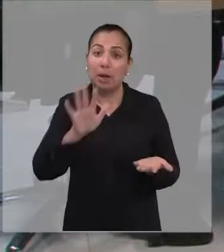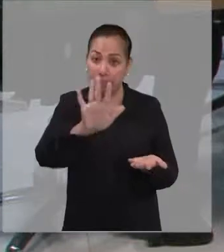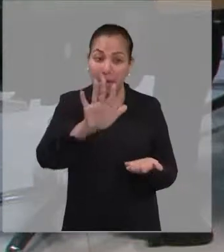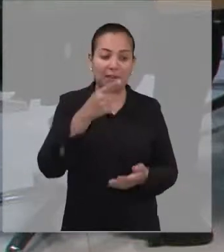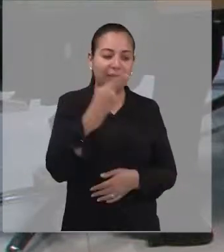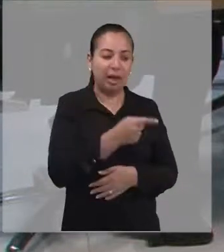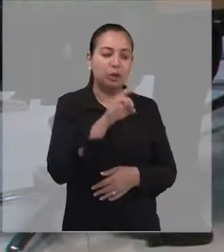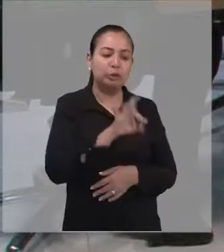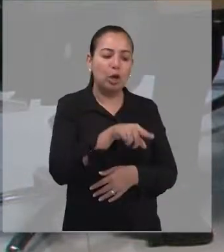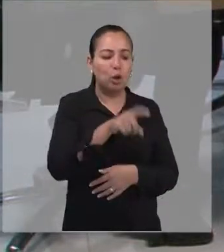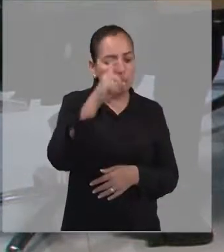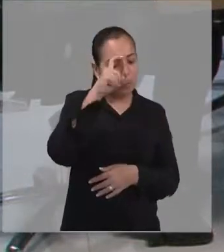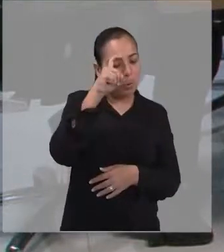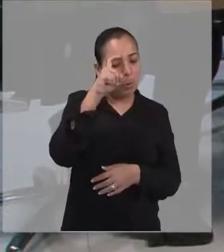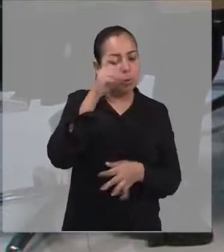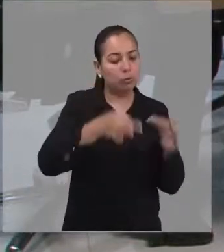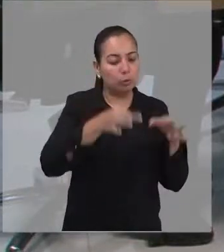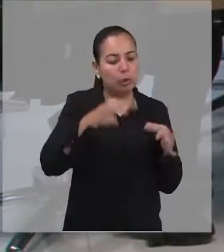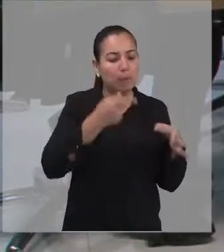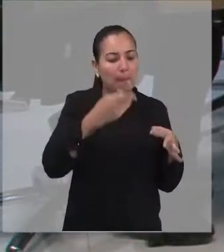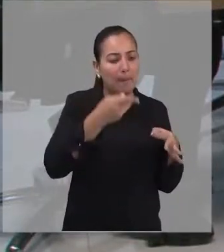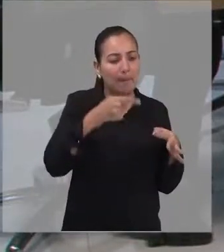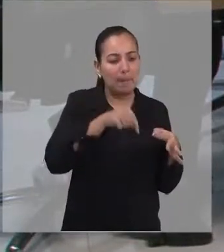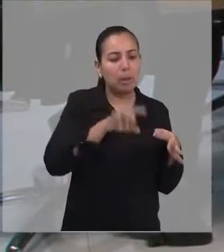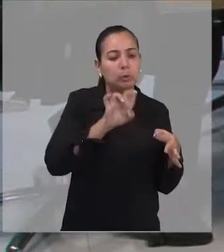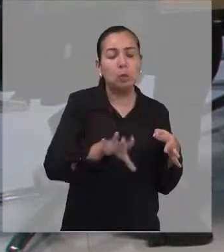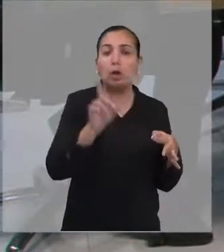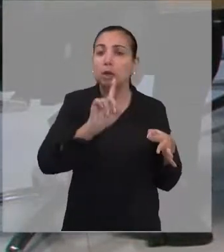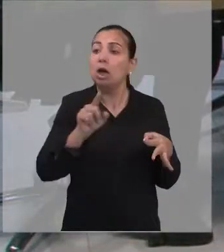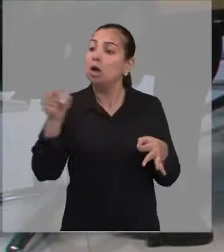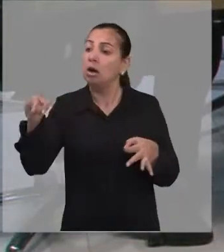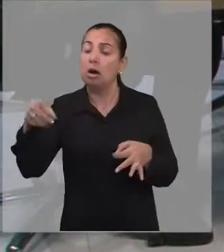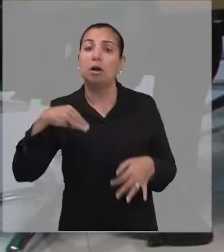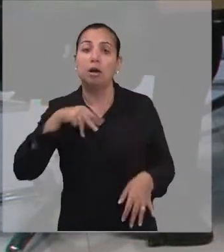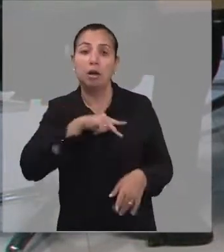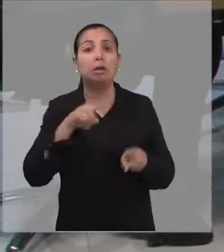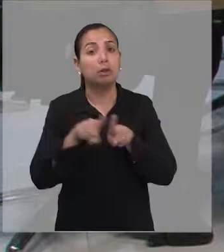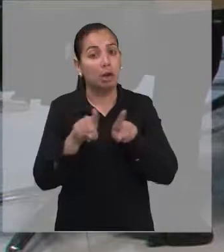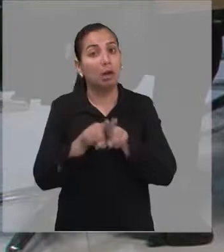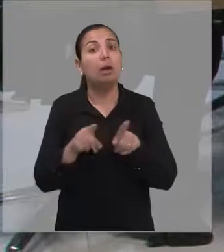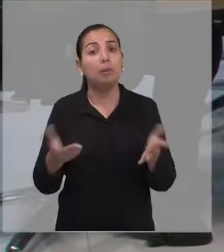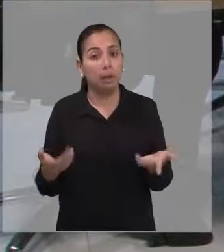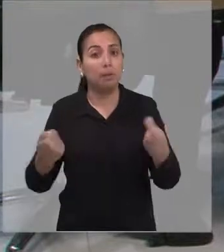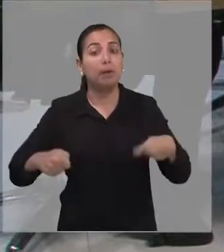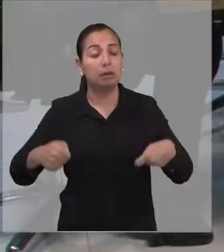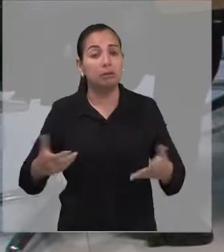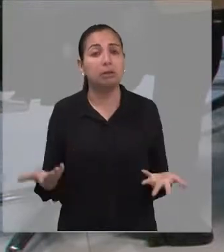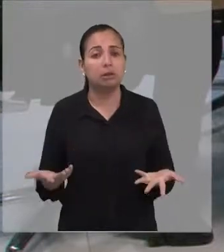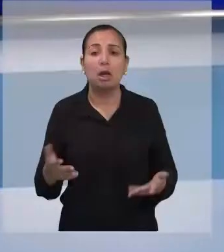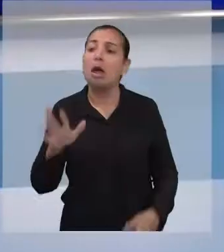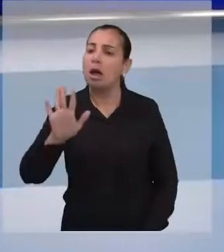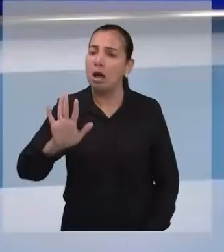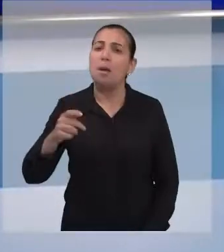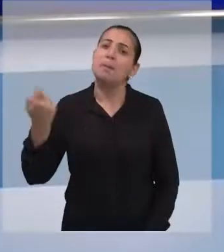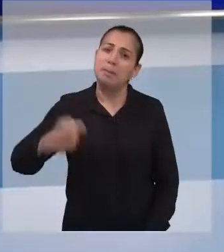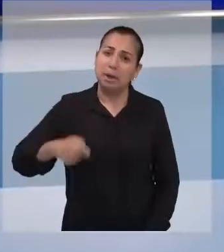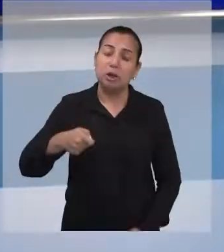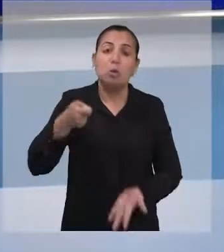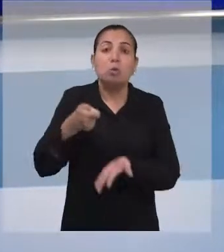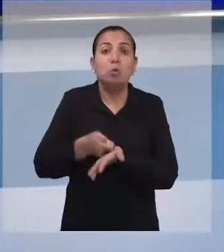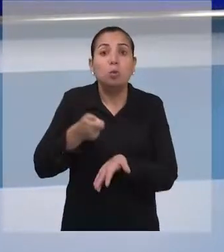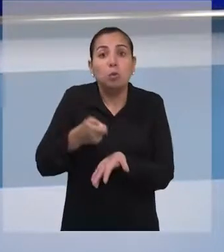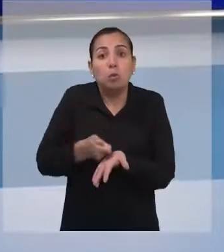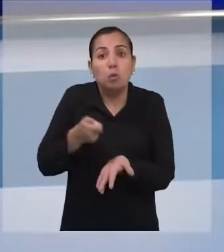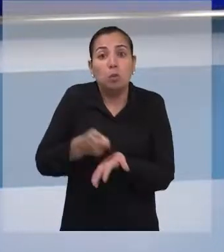tem que ter. Com todas as vênias, eu diria que ele tem que ter... isenção. O cumprimento rigoroso do